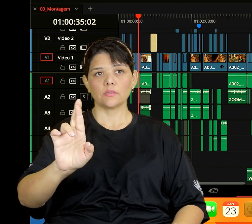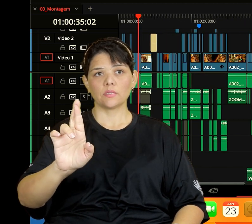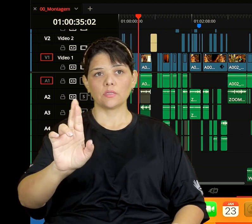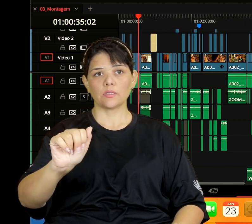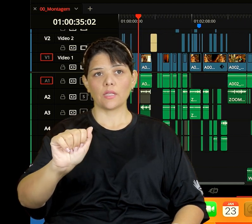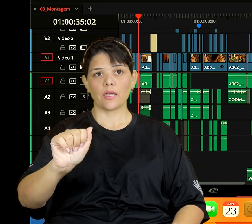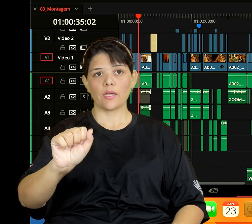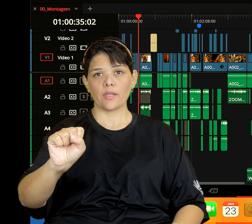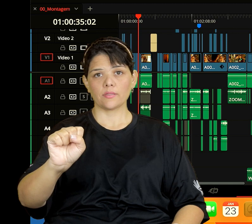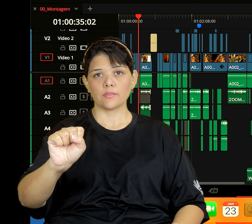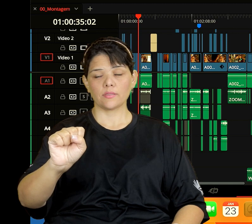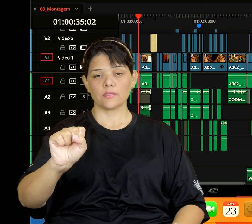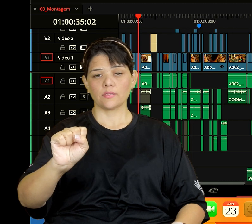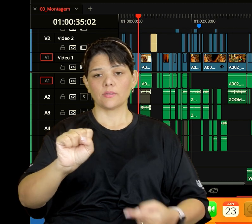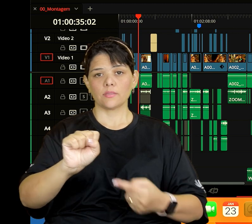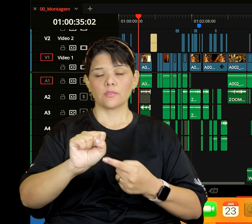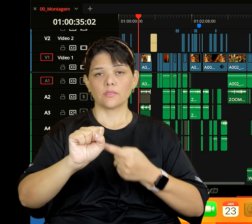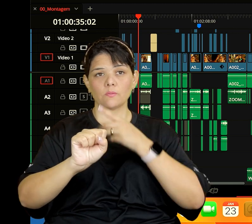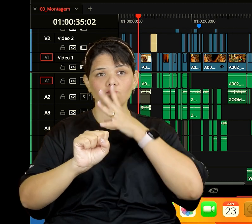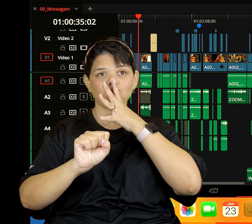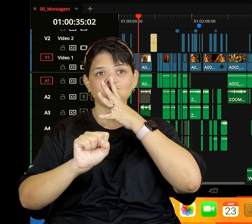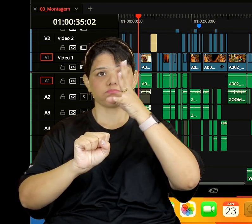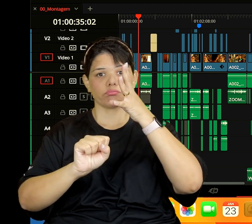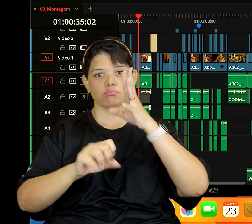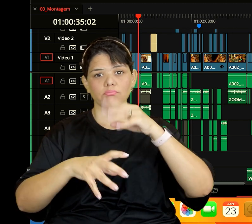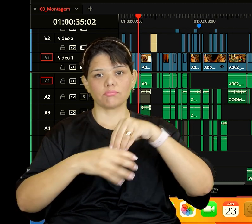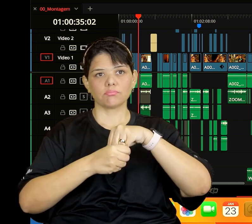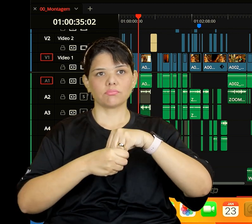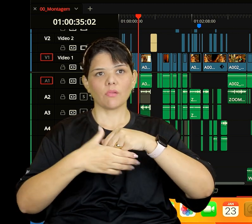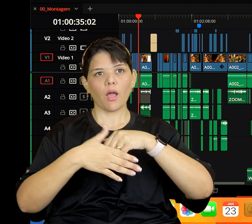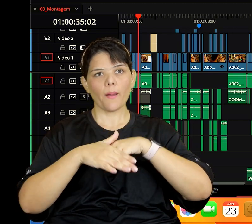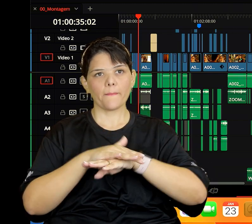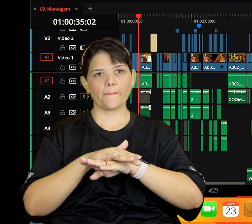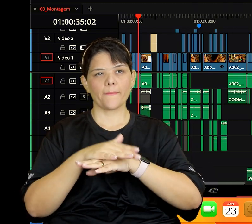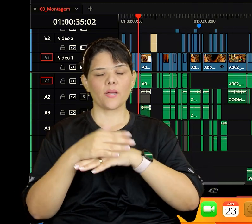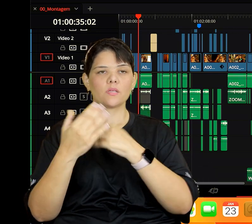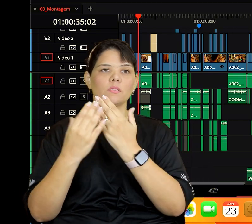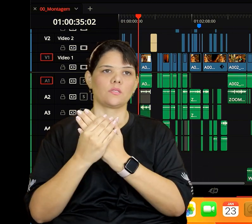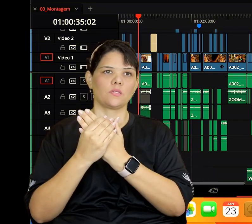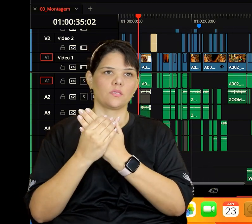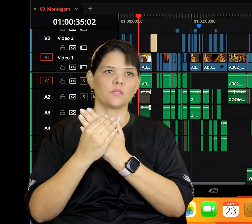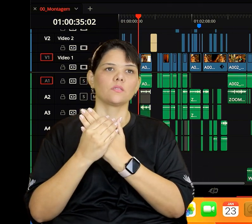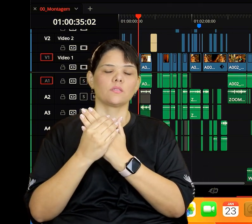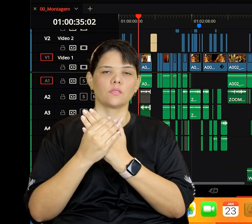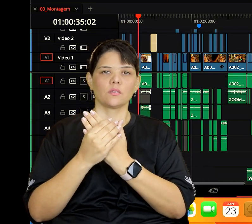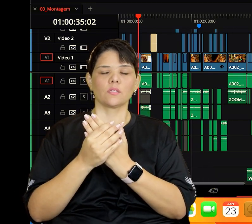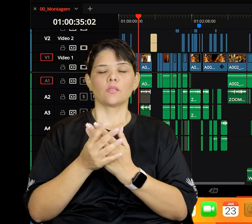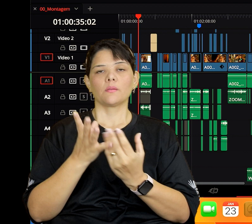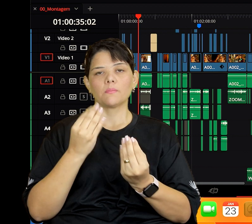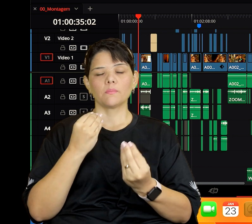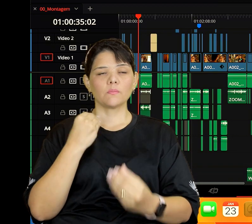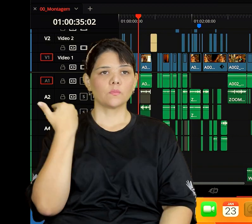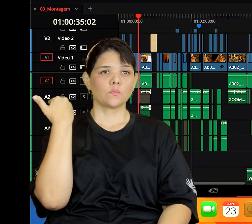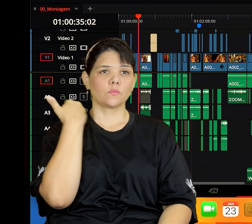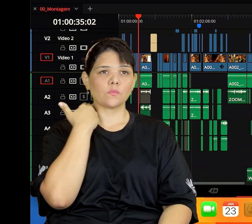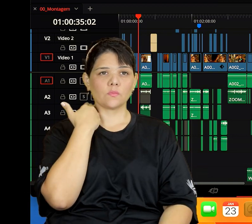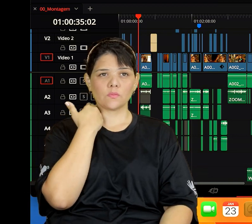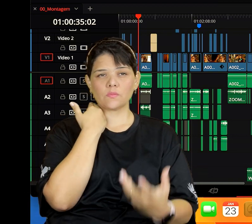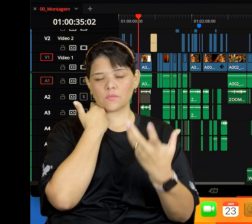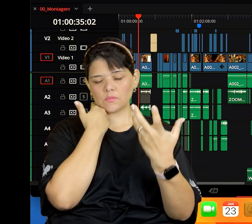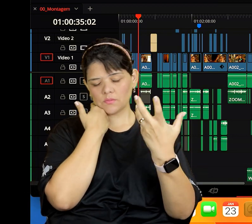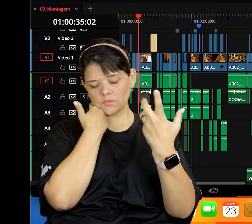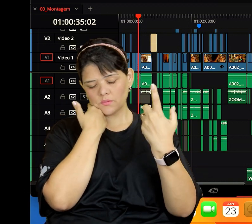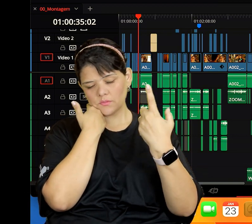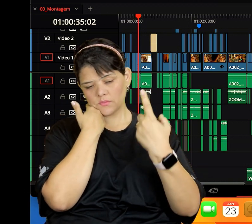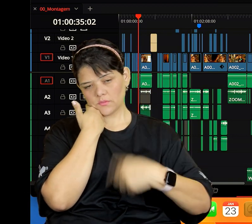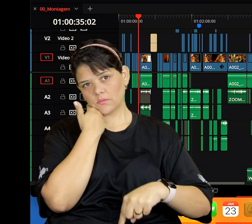coisa com muito mais. Então é uma tarefa muito cansativa. E o que a gente precisa estar sempre